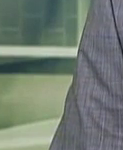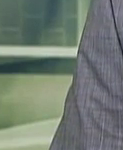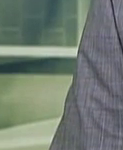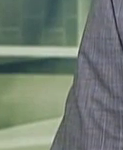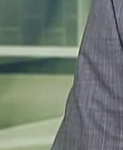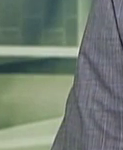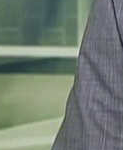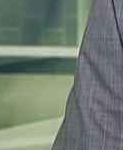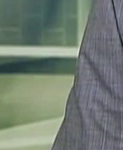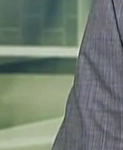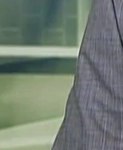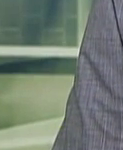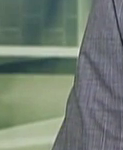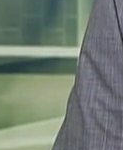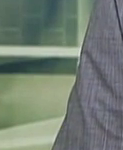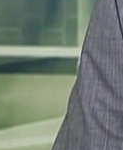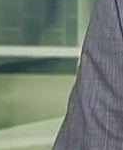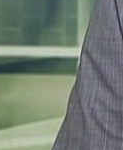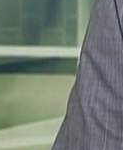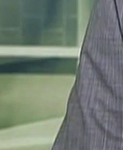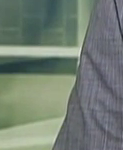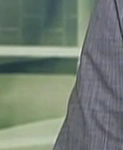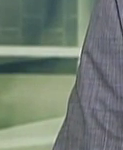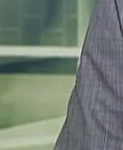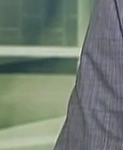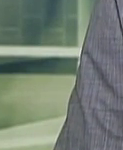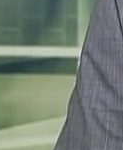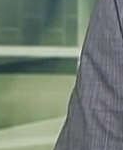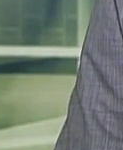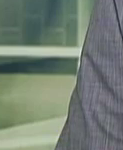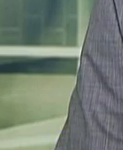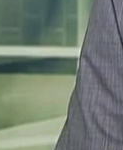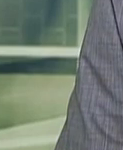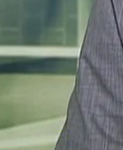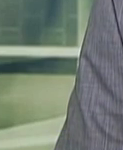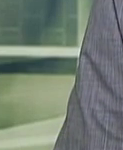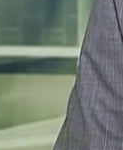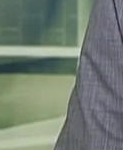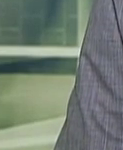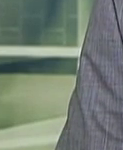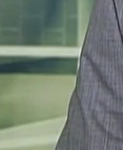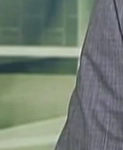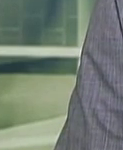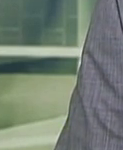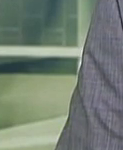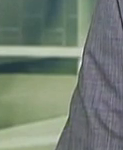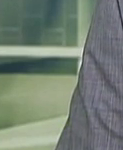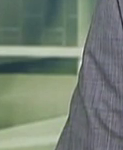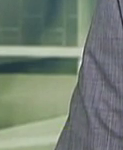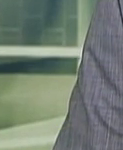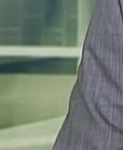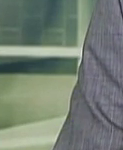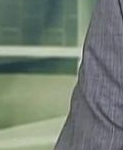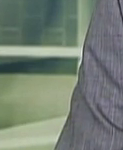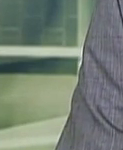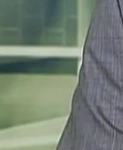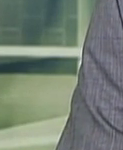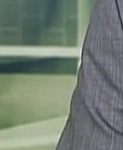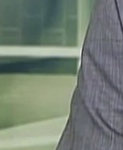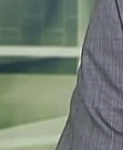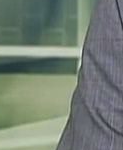Educação e lazer são direitos básicos de uma criança. E no Outro Olhar de hoje, você vai ver que as brincadeiras